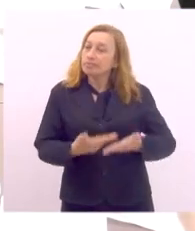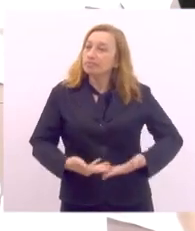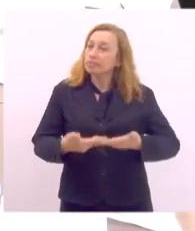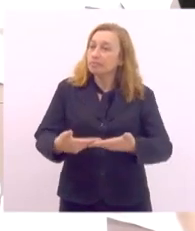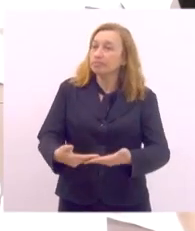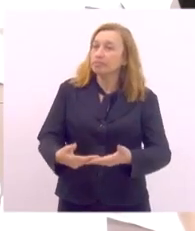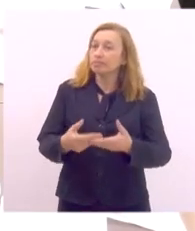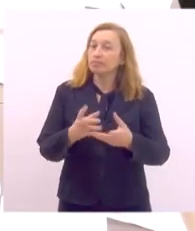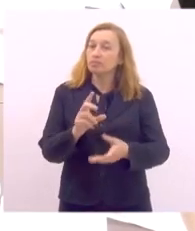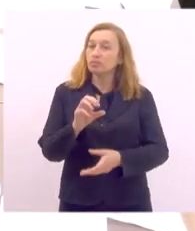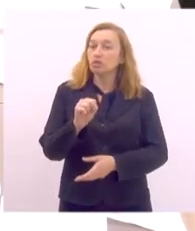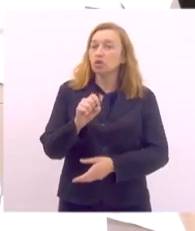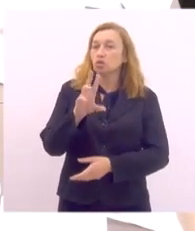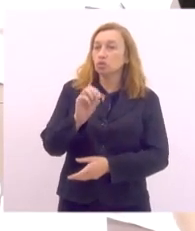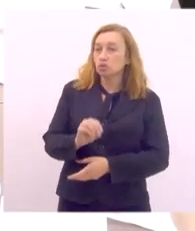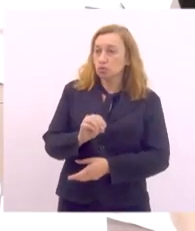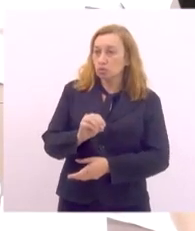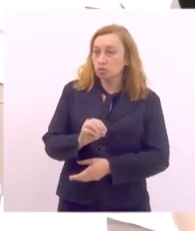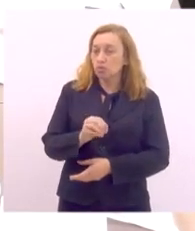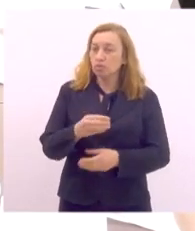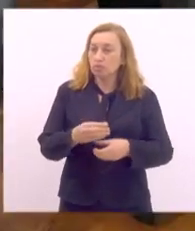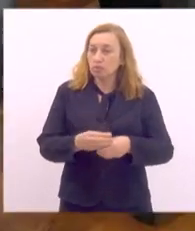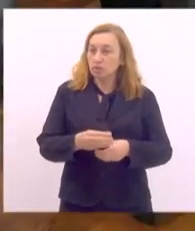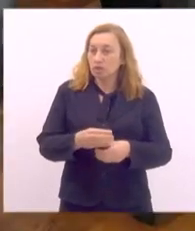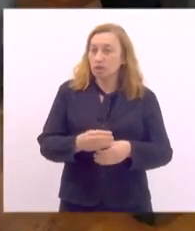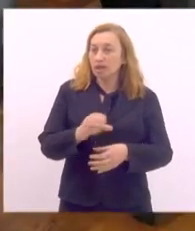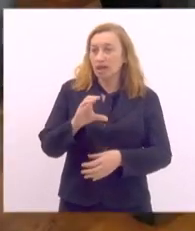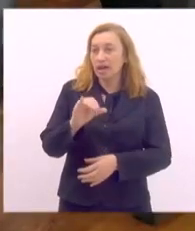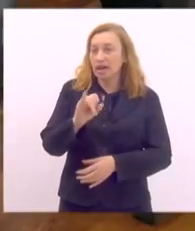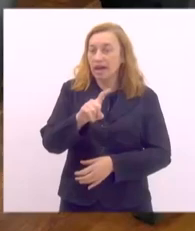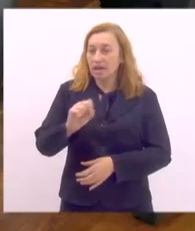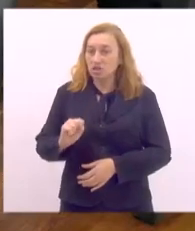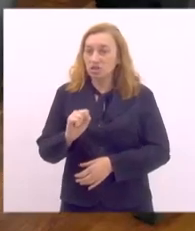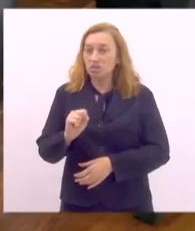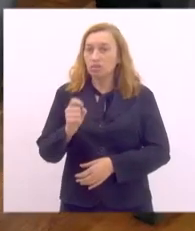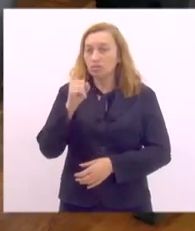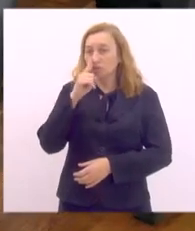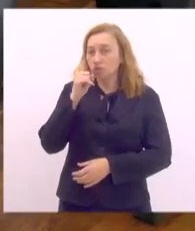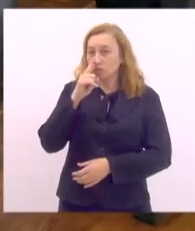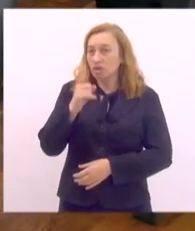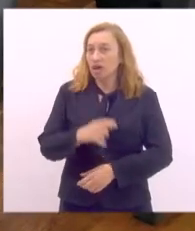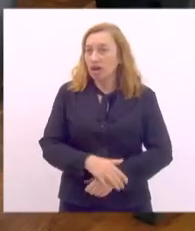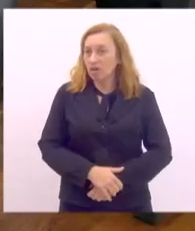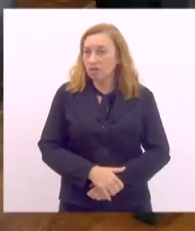caixinha com biscoito. E o que a gente quer é que garanta alimentação adequada.